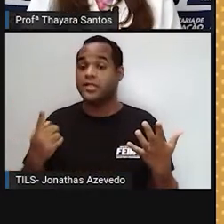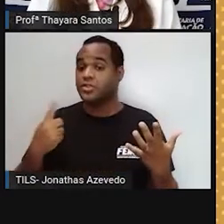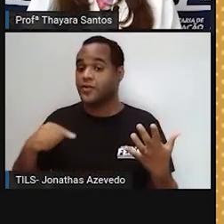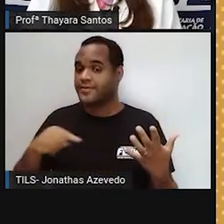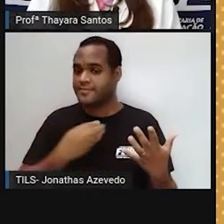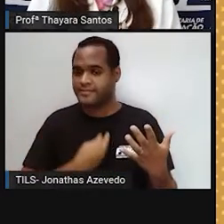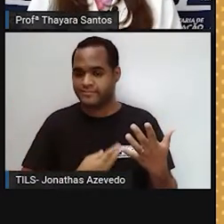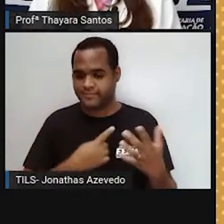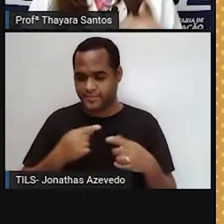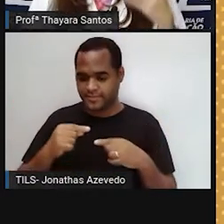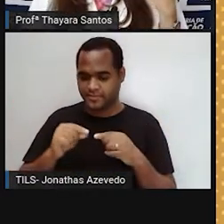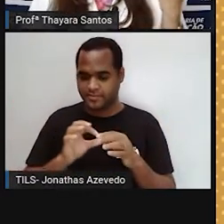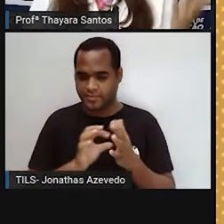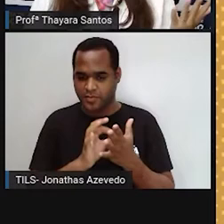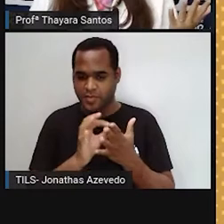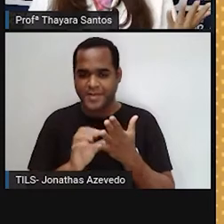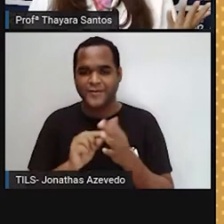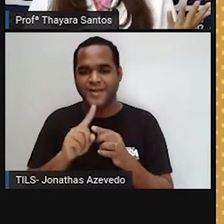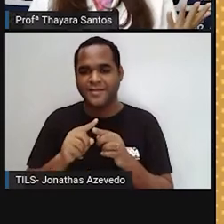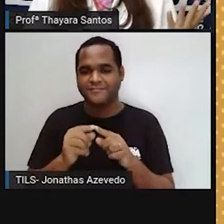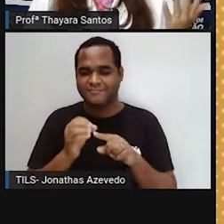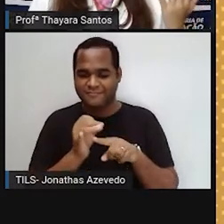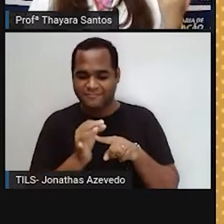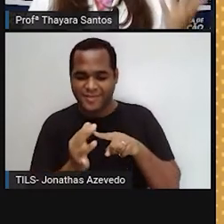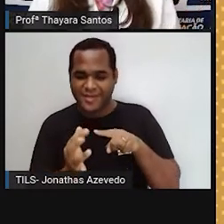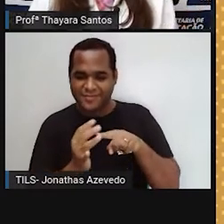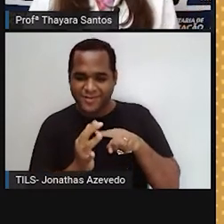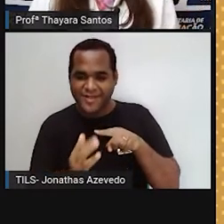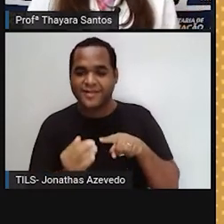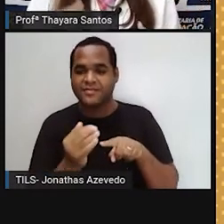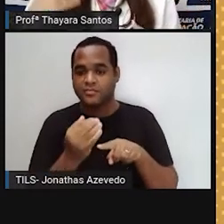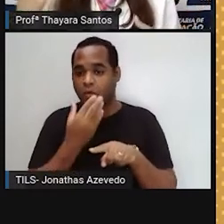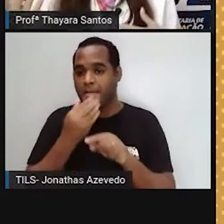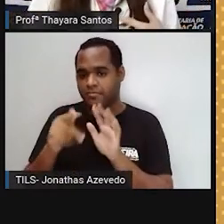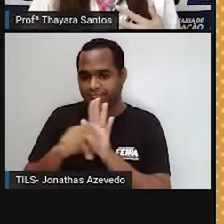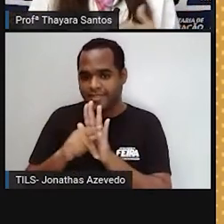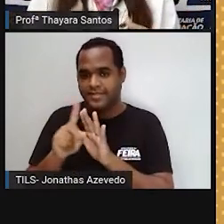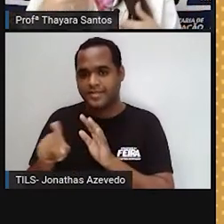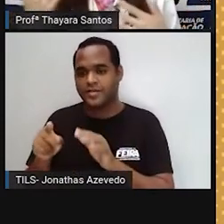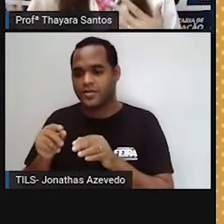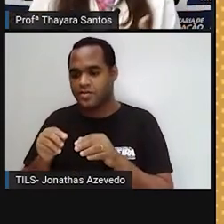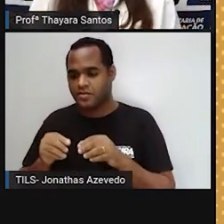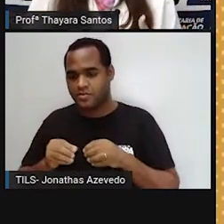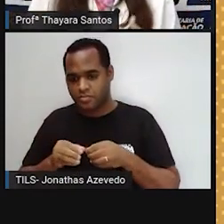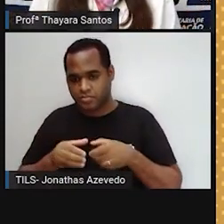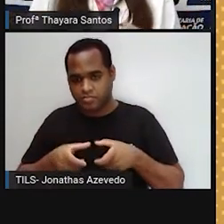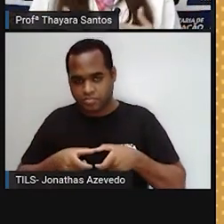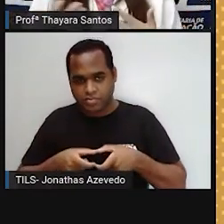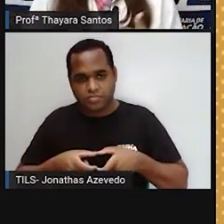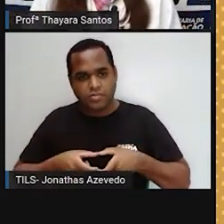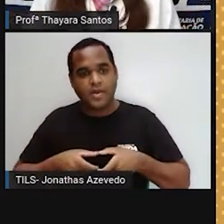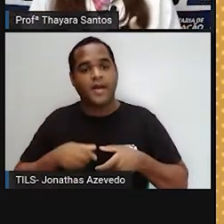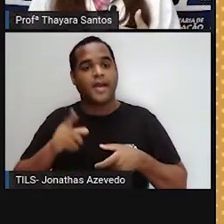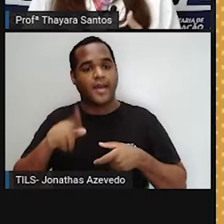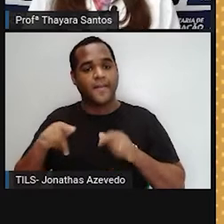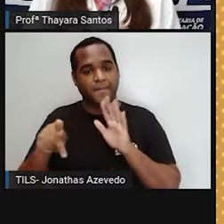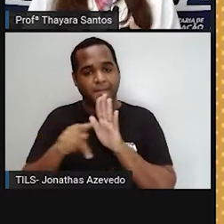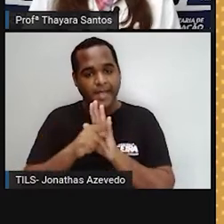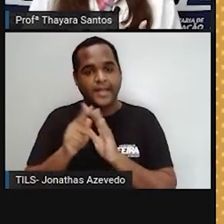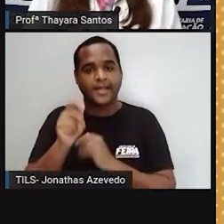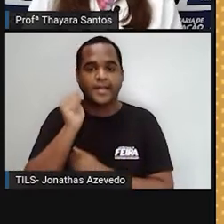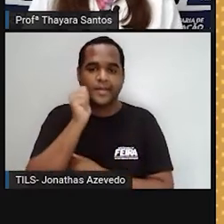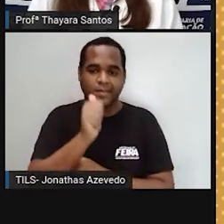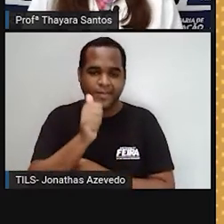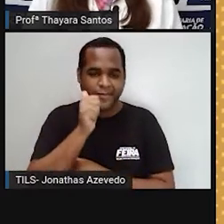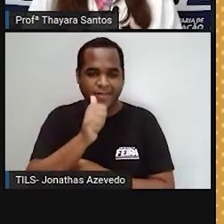nossas células reprodutivas são o espermatozoide, que é o gameta masculino, e o ovócito, que é chamado popularmente de óvulo, que é o